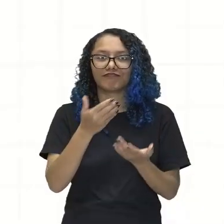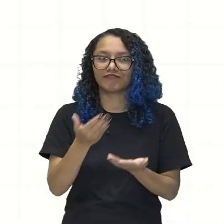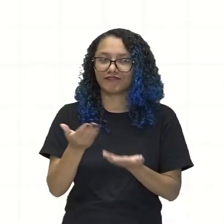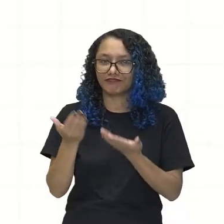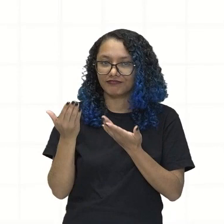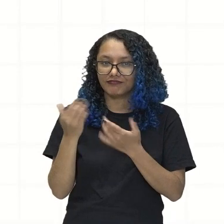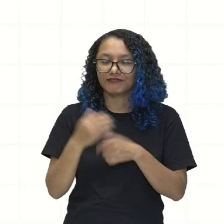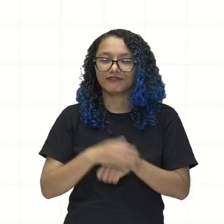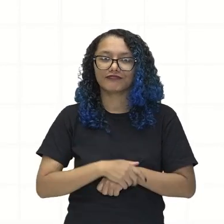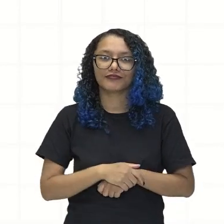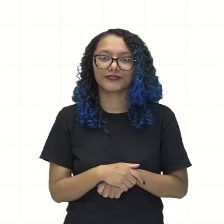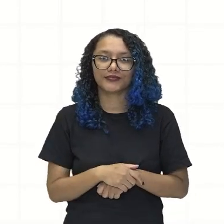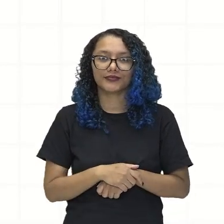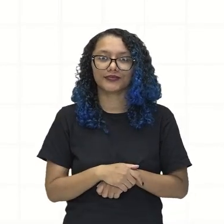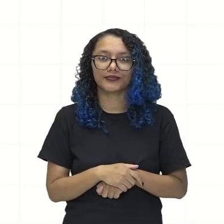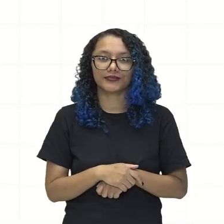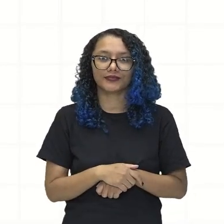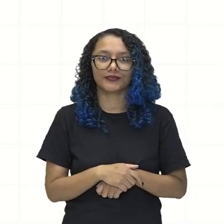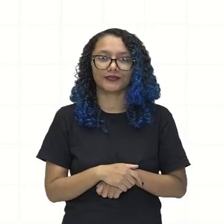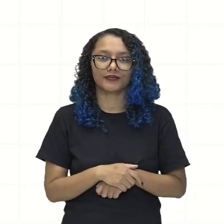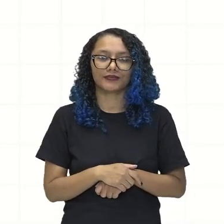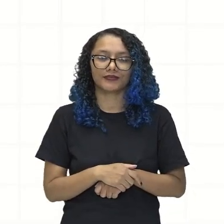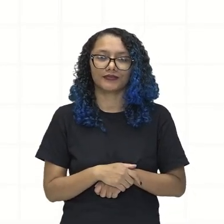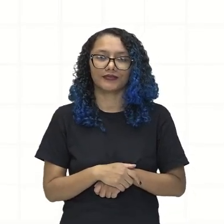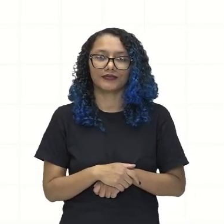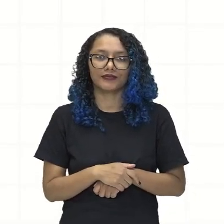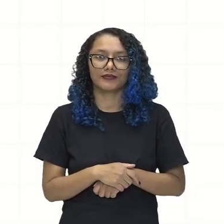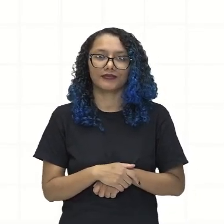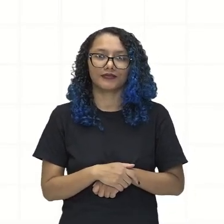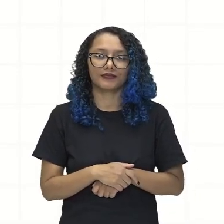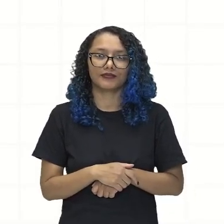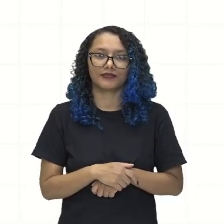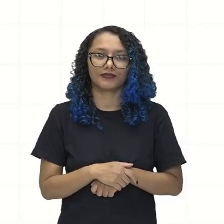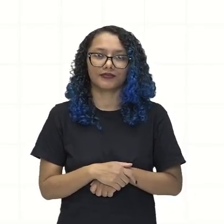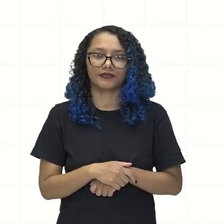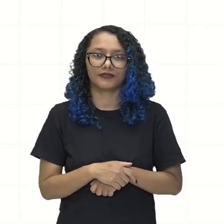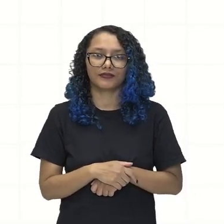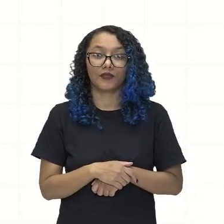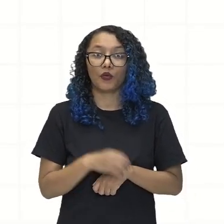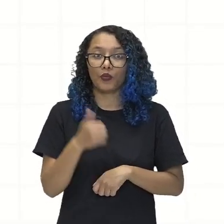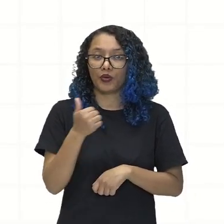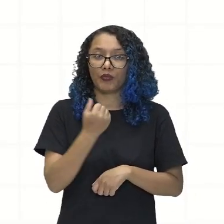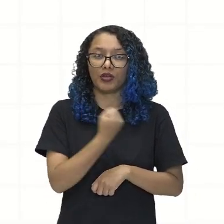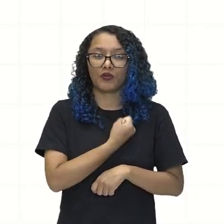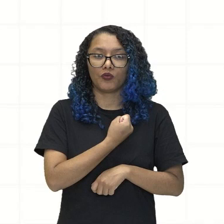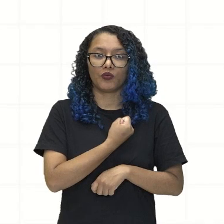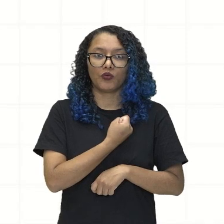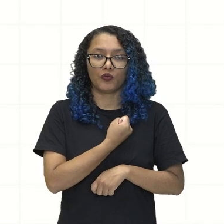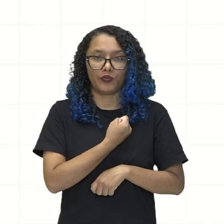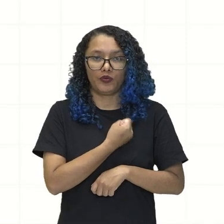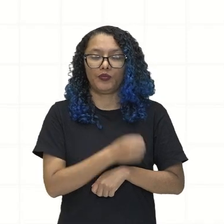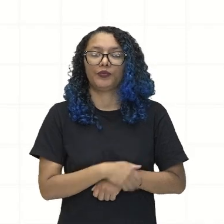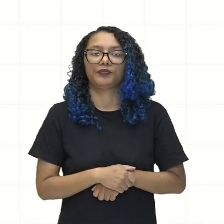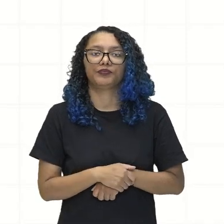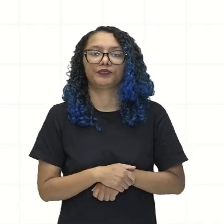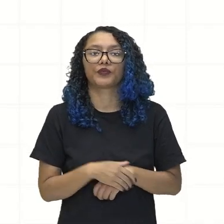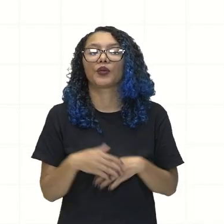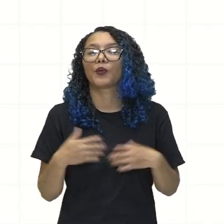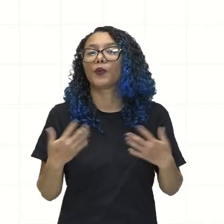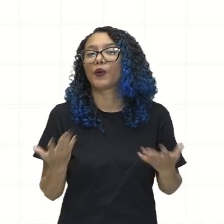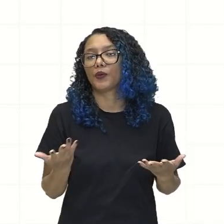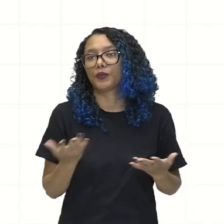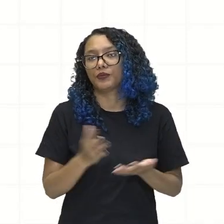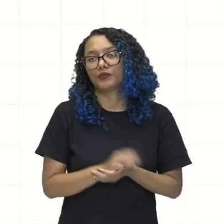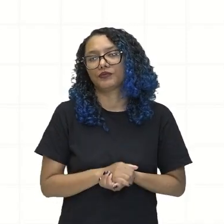olha aqui, se ligar. Então, dois números. Primeiro número, eu vou chamar de primeiro número, vai ser